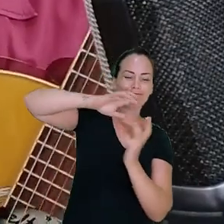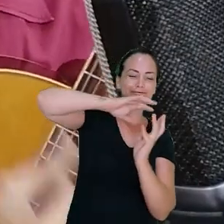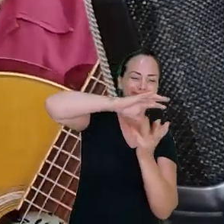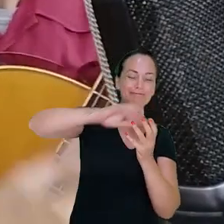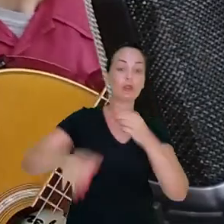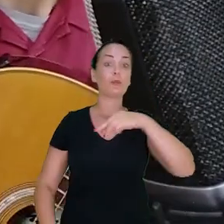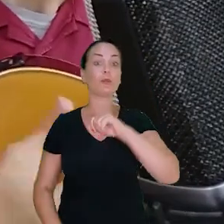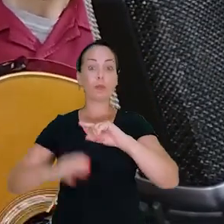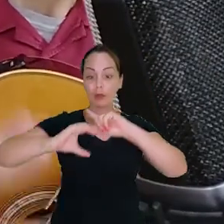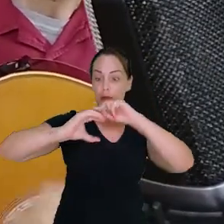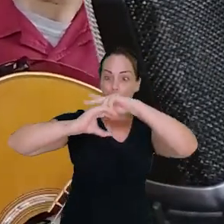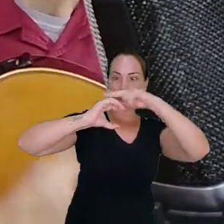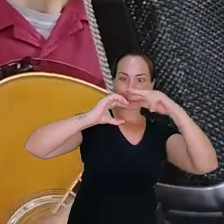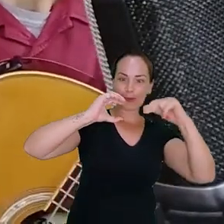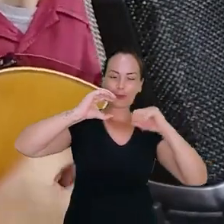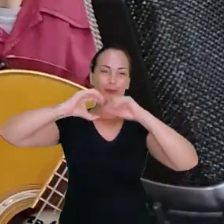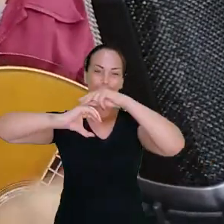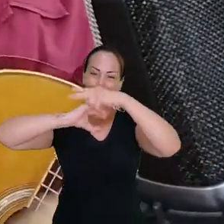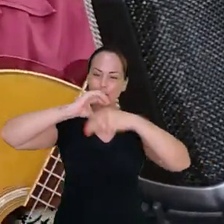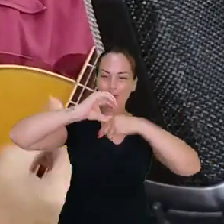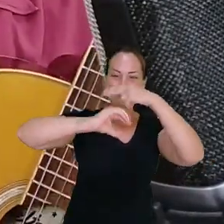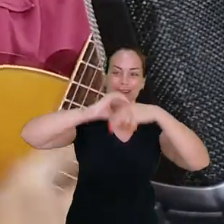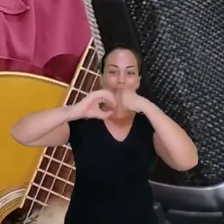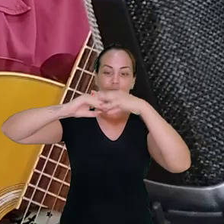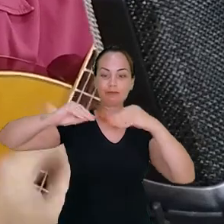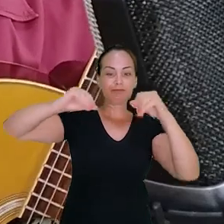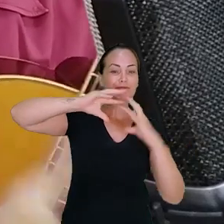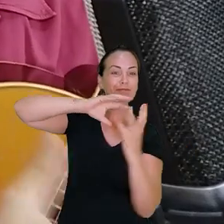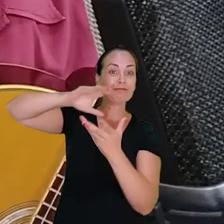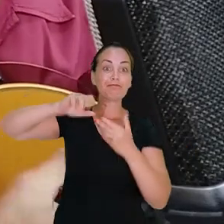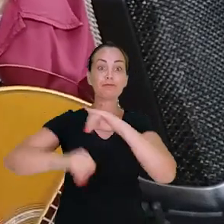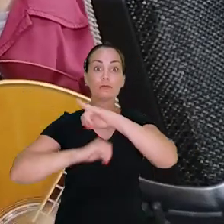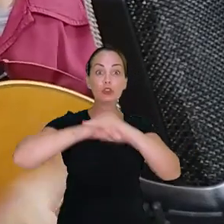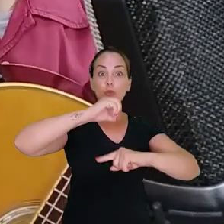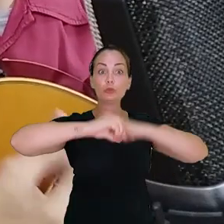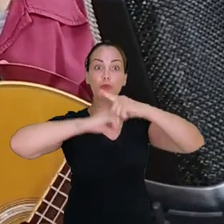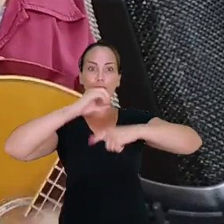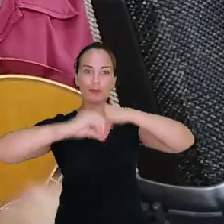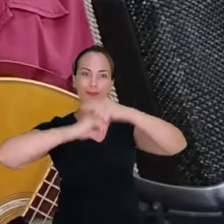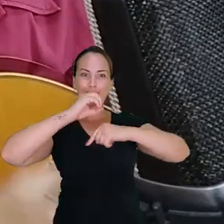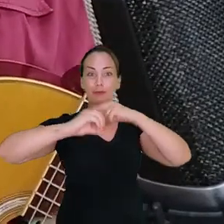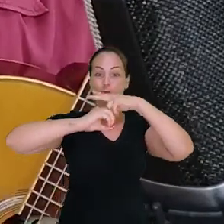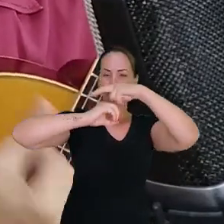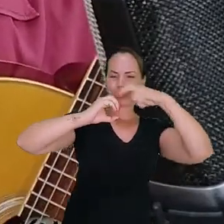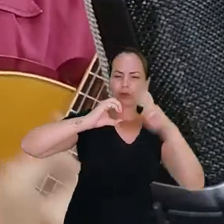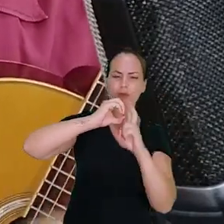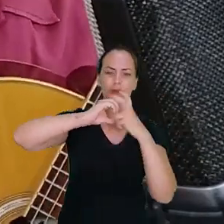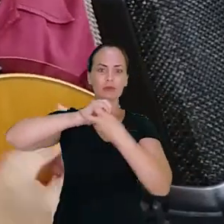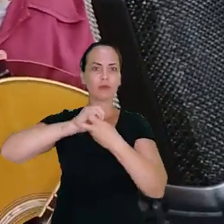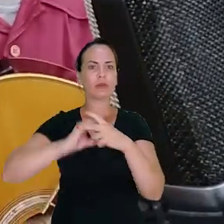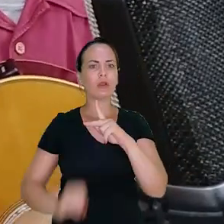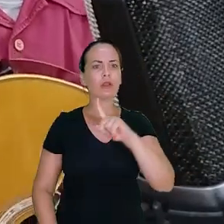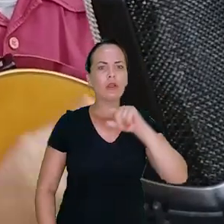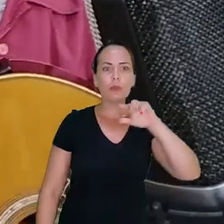parte: Mercúrio, Vênus, Terra e Marte, Júpiter, Saturno, Urano e Netuno. Mas